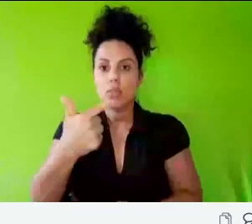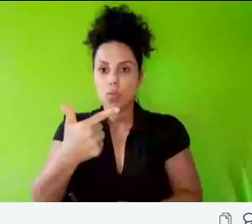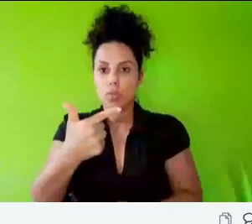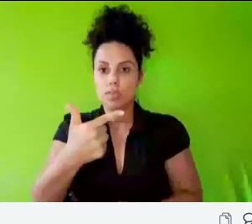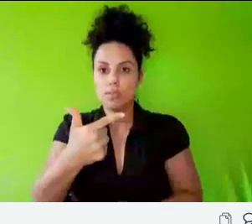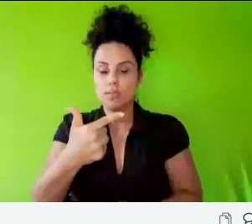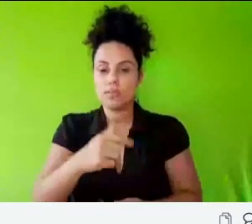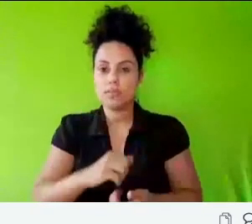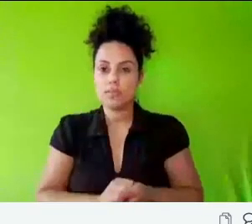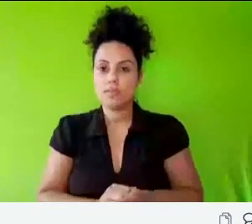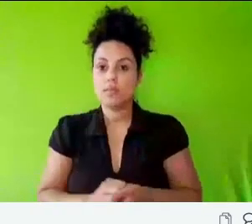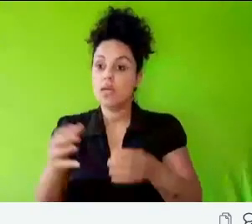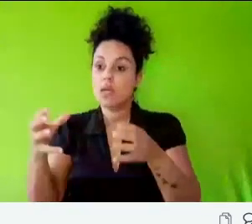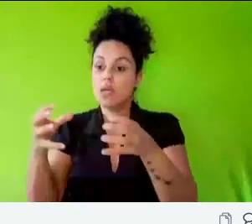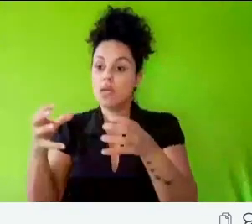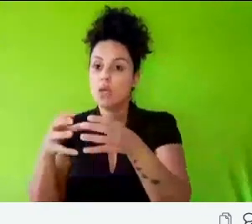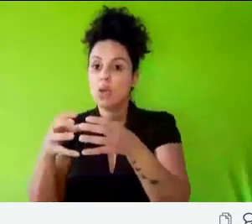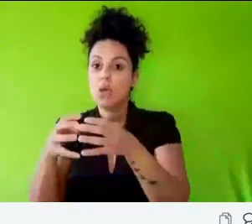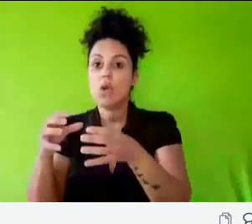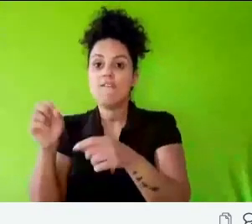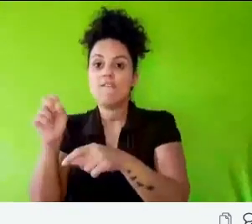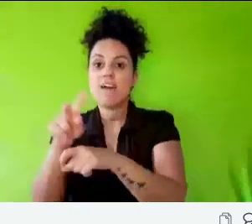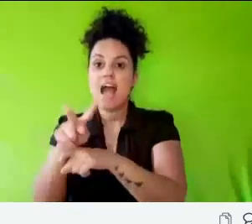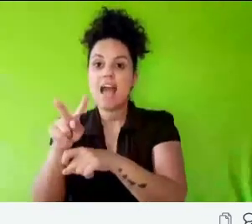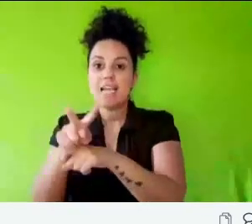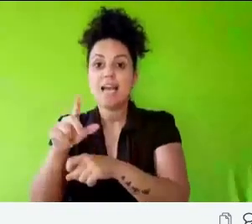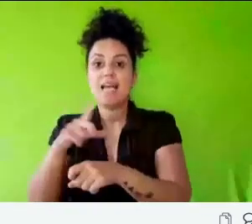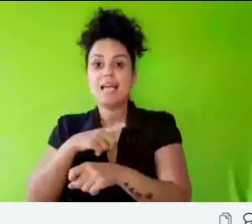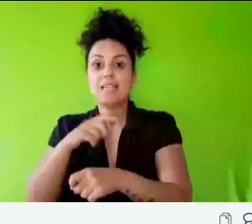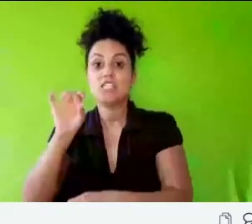Número de vagas, 8.